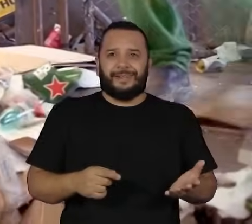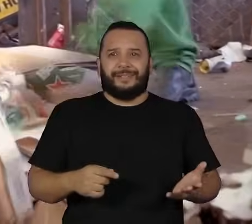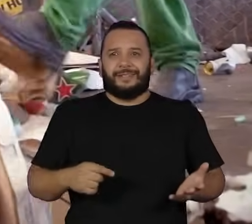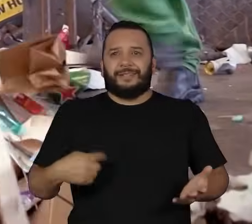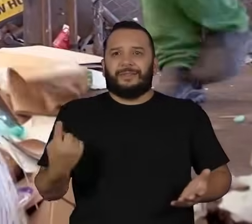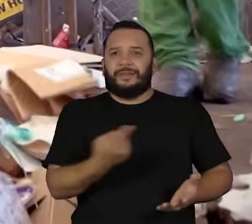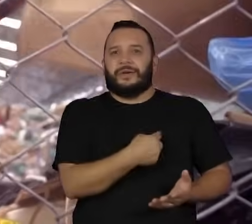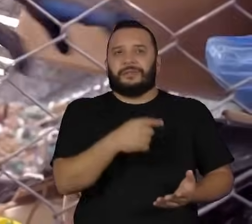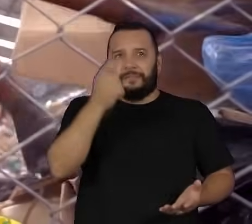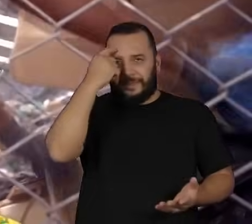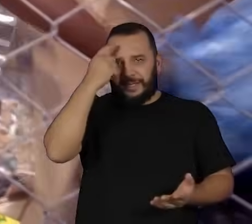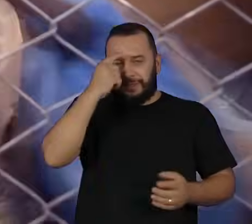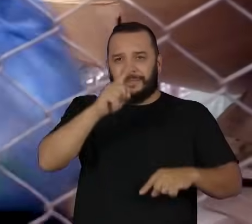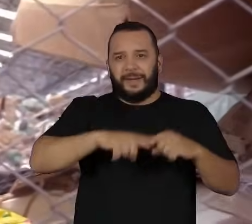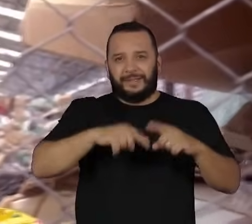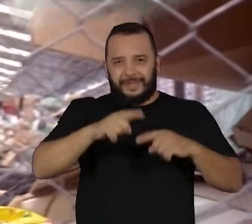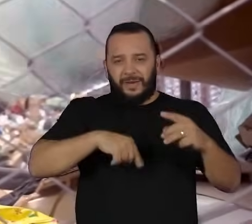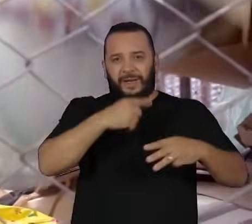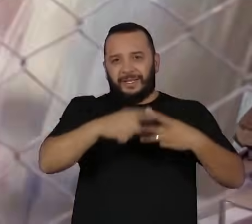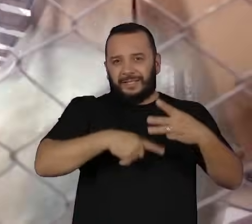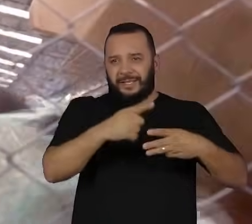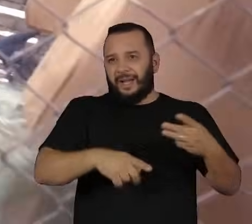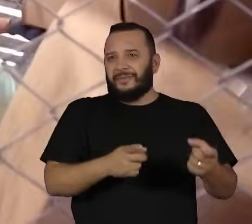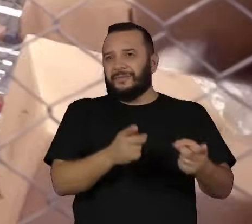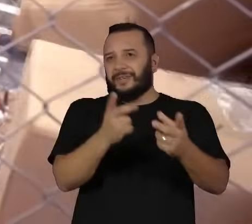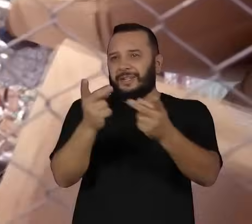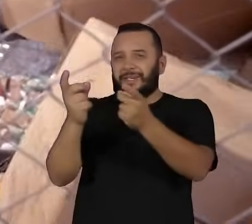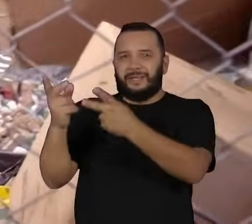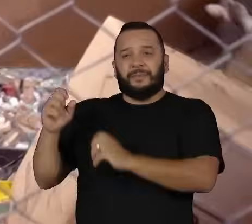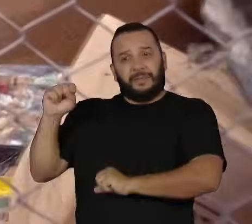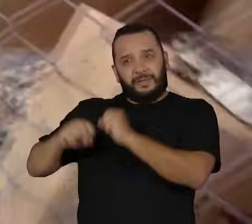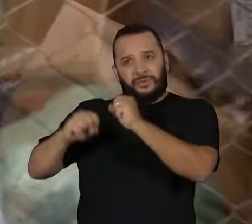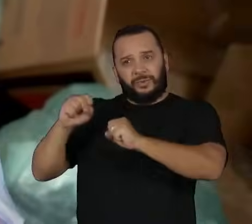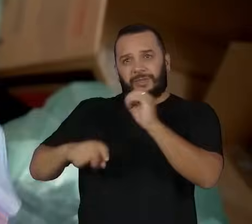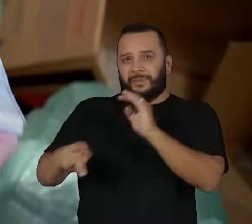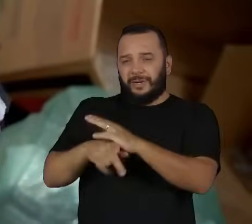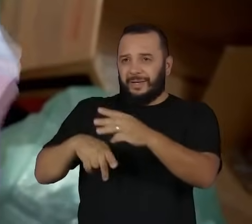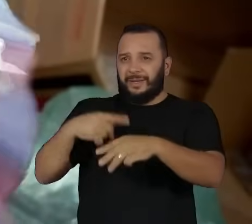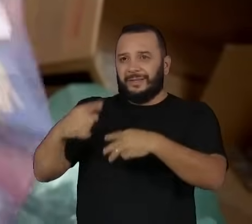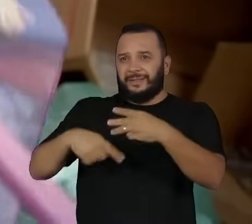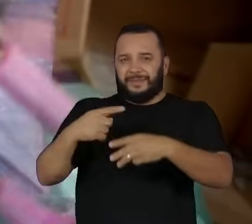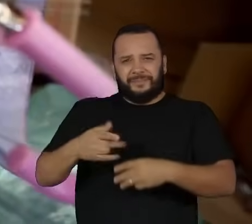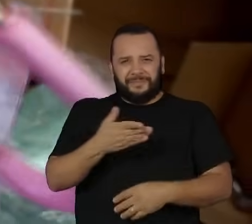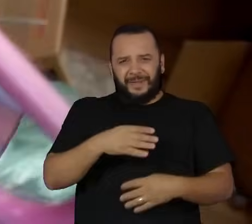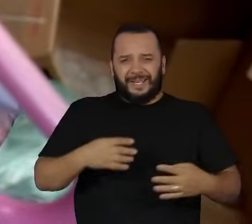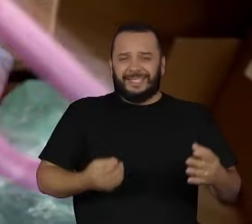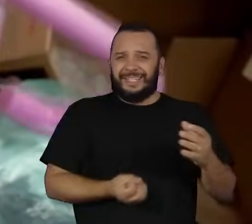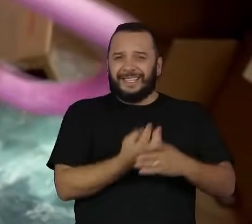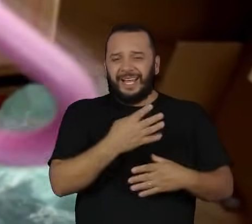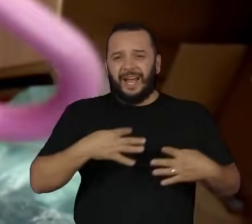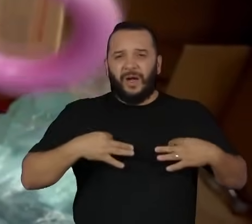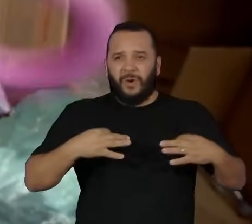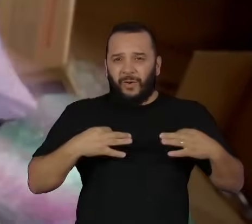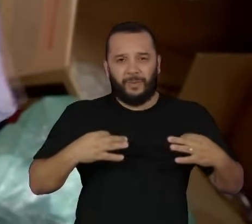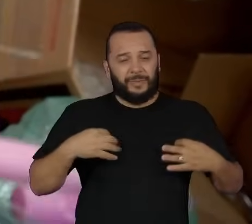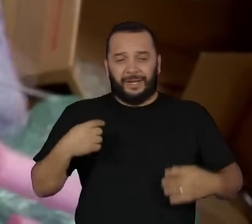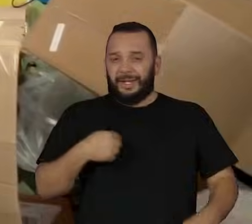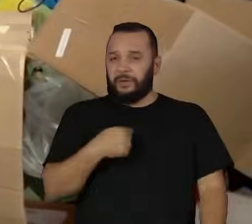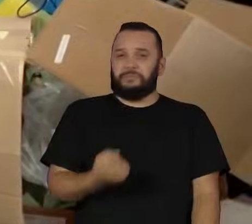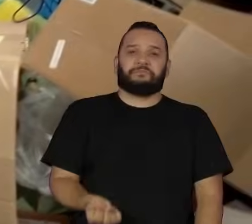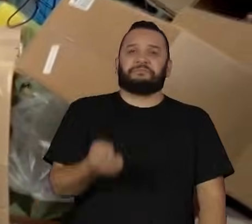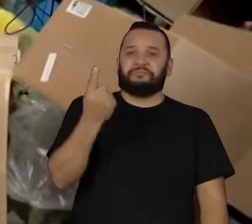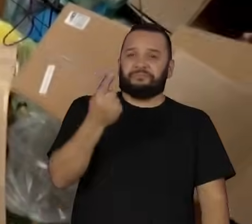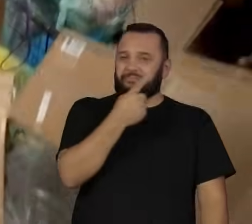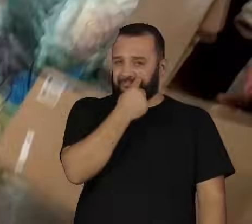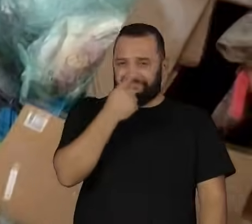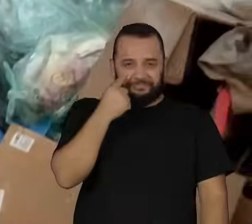e comercialização dos materiais recicláveis, né, para a indústria de reciclagem. Agora, para a confecção de roupa, para a gente foi muito inusitado saber que o